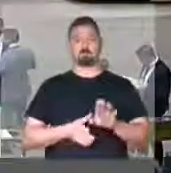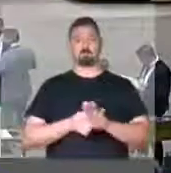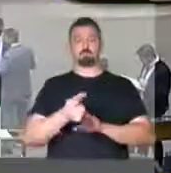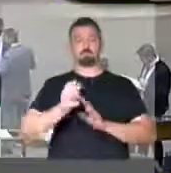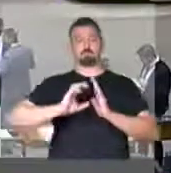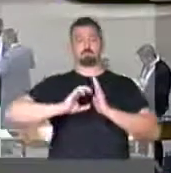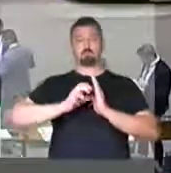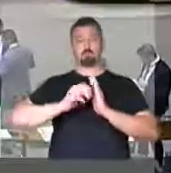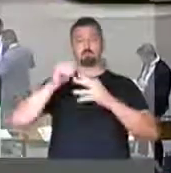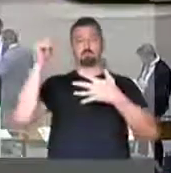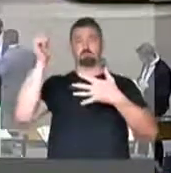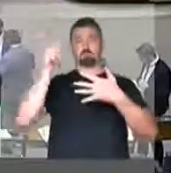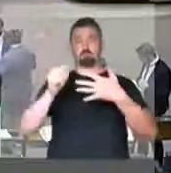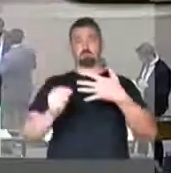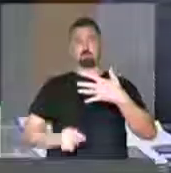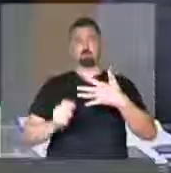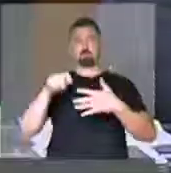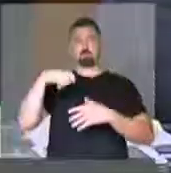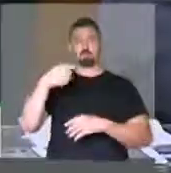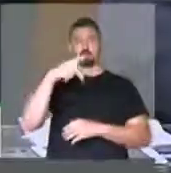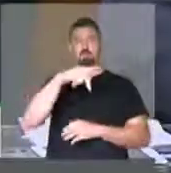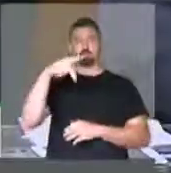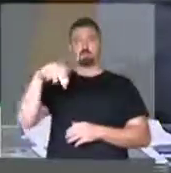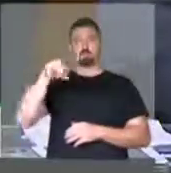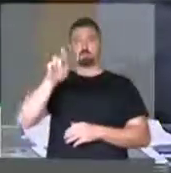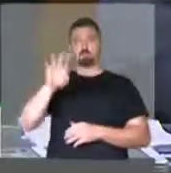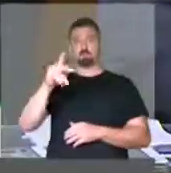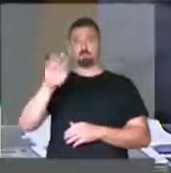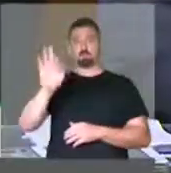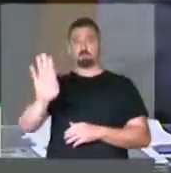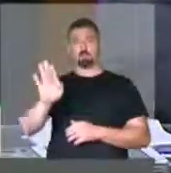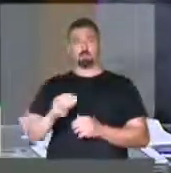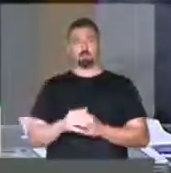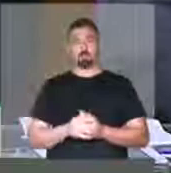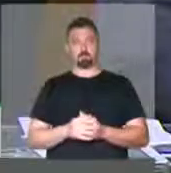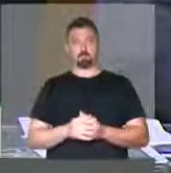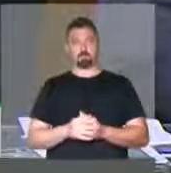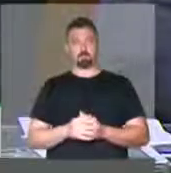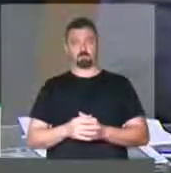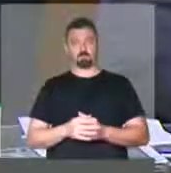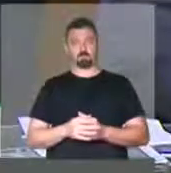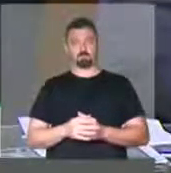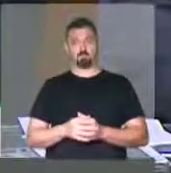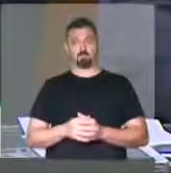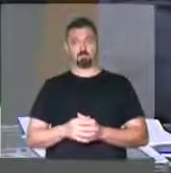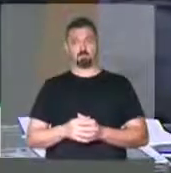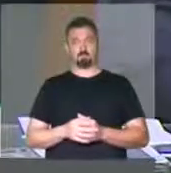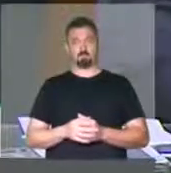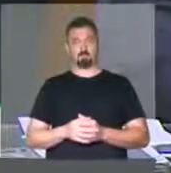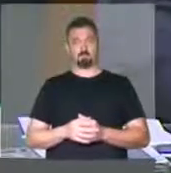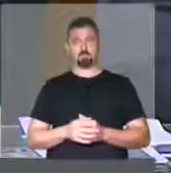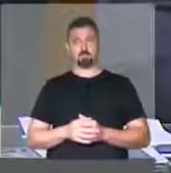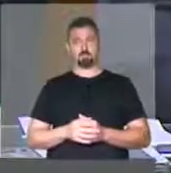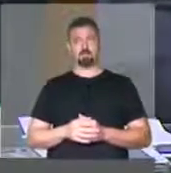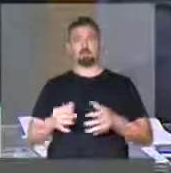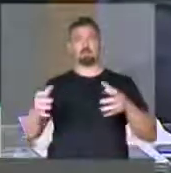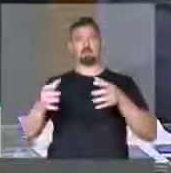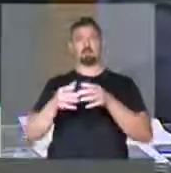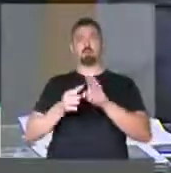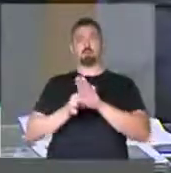bancadas, como orienta o bloco PP, MDB e PTB? Como presidente, orienta? Presidente, o